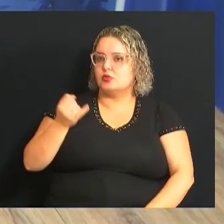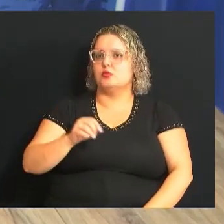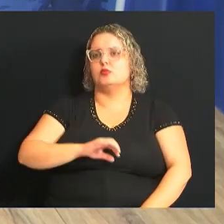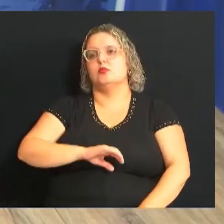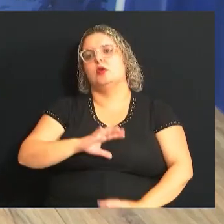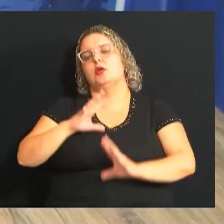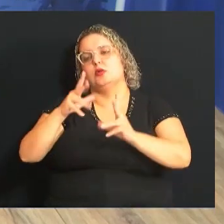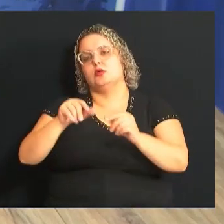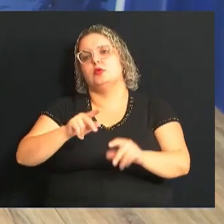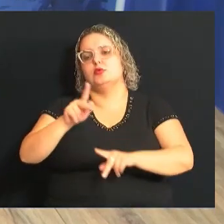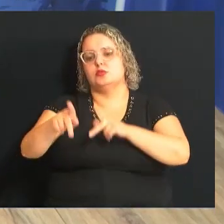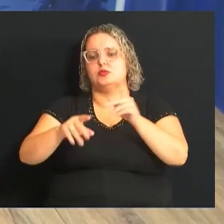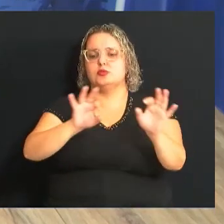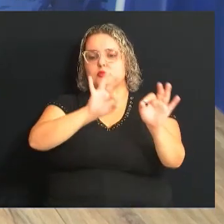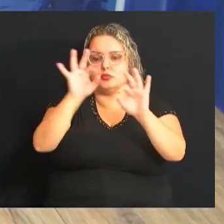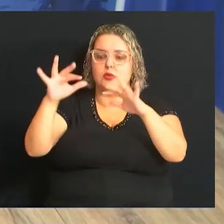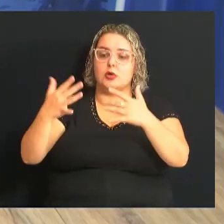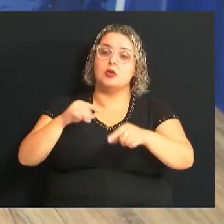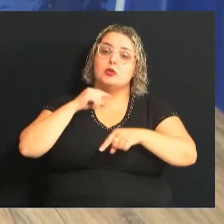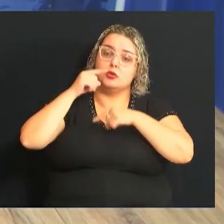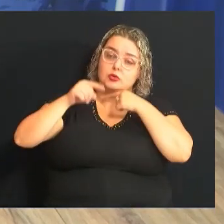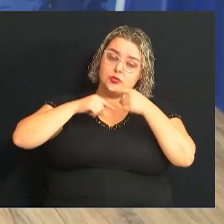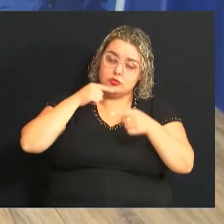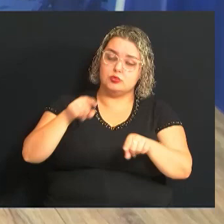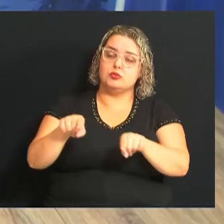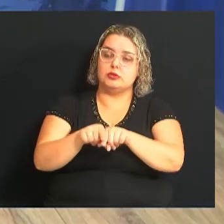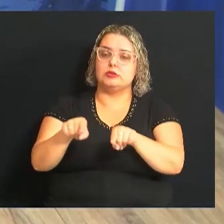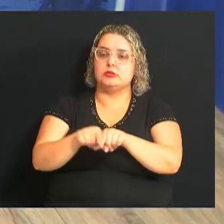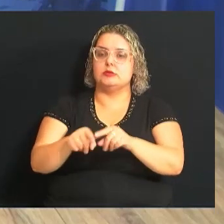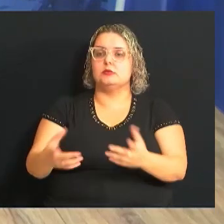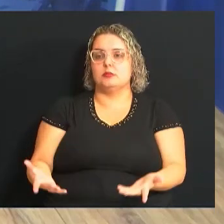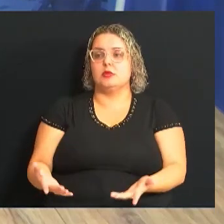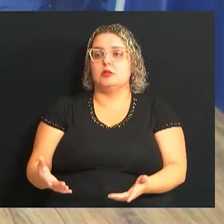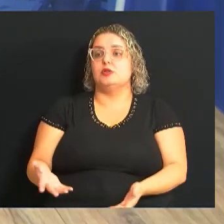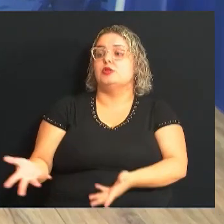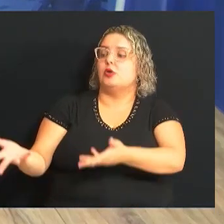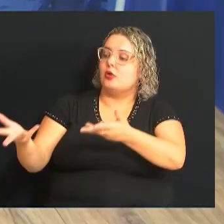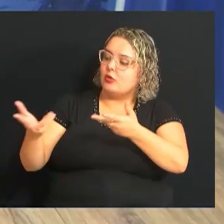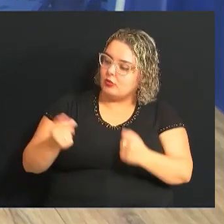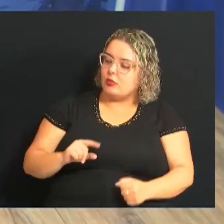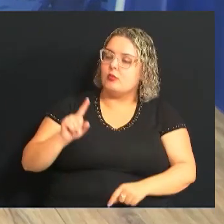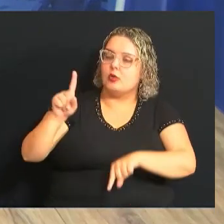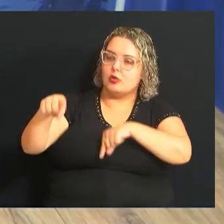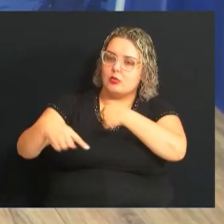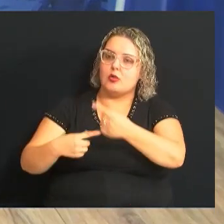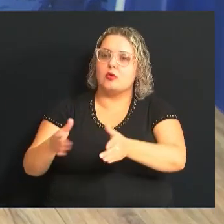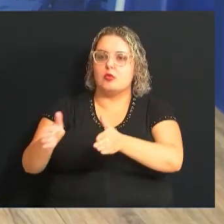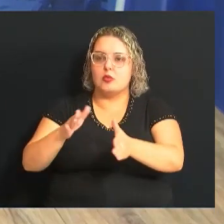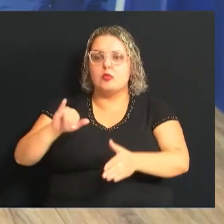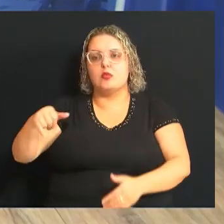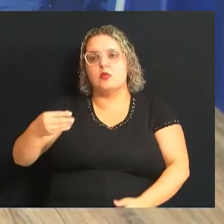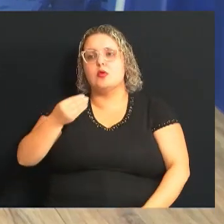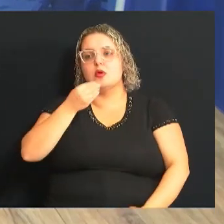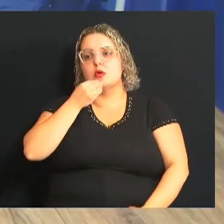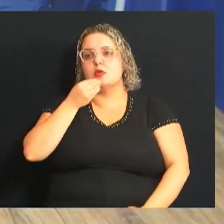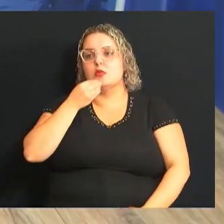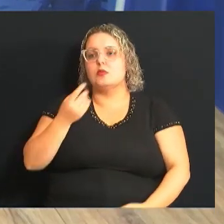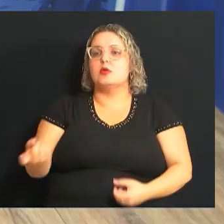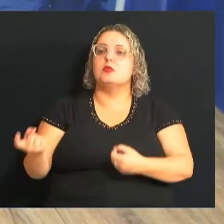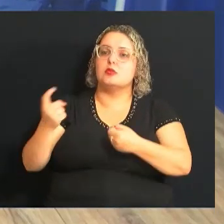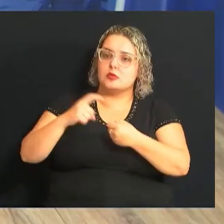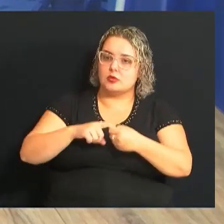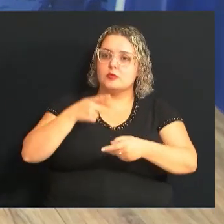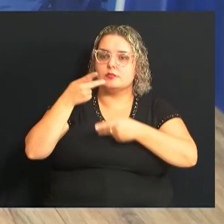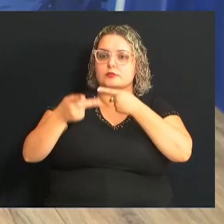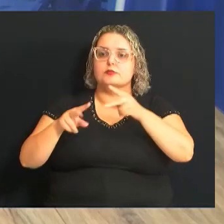público, tirando dúvidas também dos nossos telespectadores. Já fica o convite aqui para uma próxima oportunidade para você retornar para falar